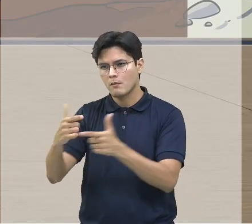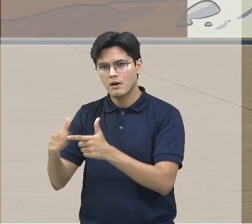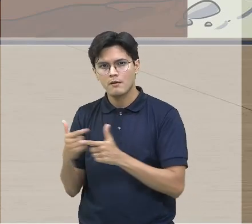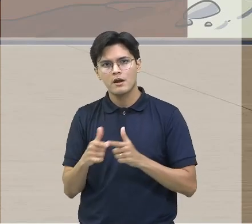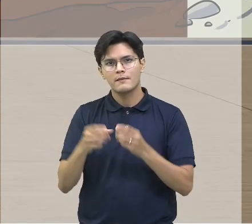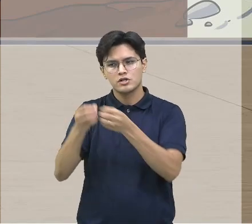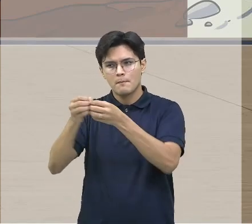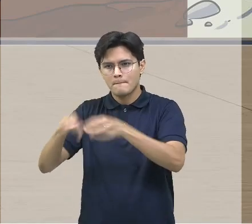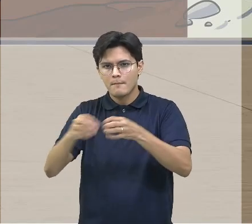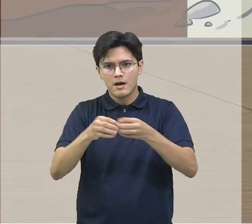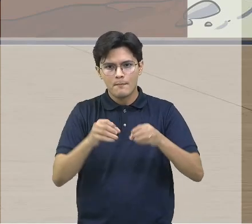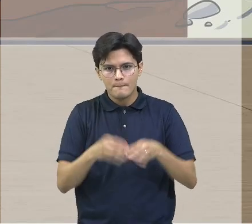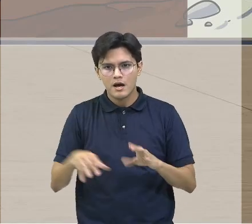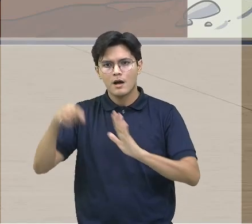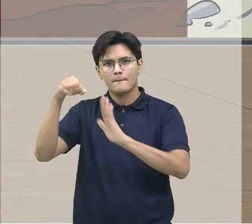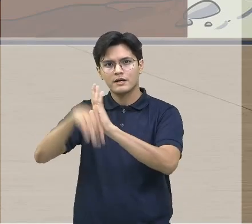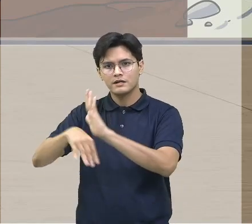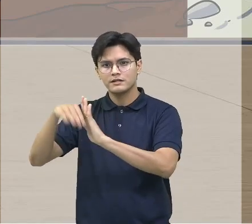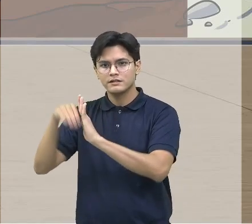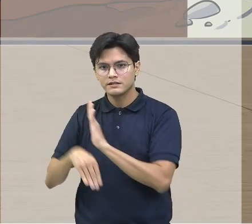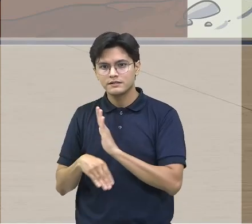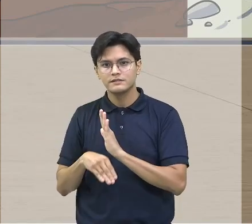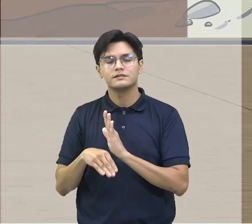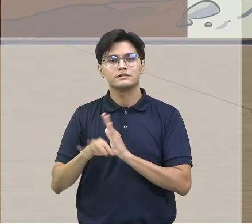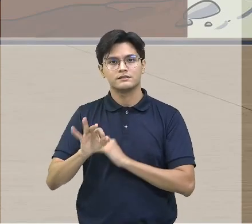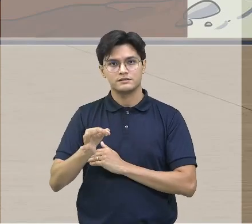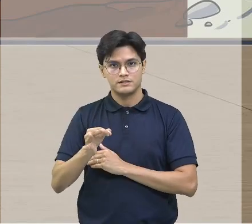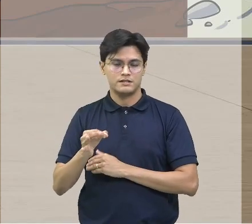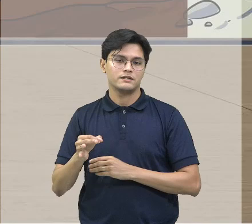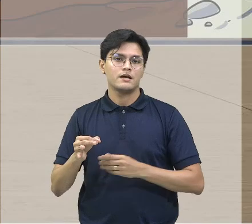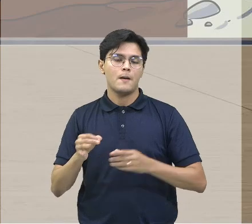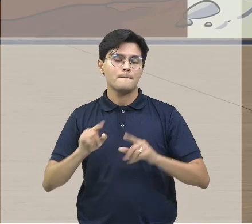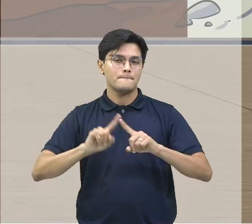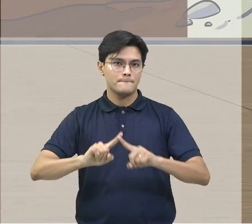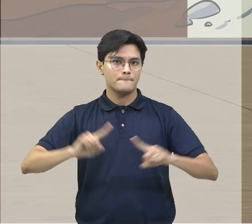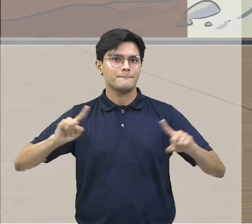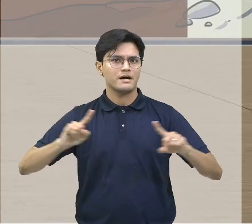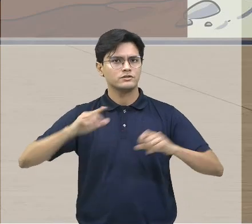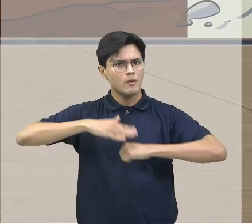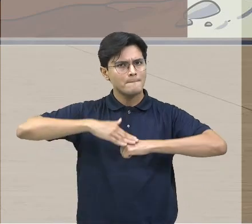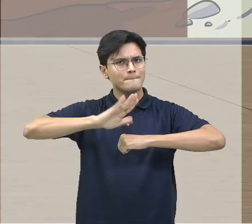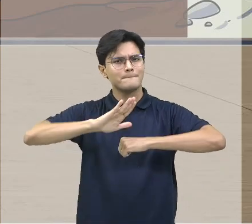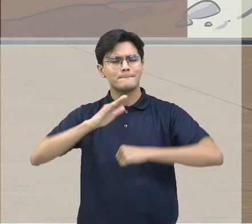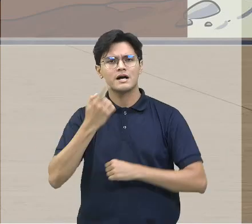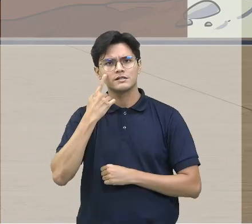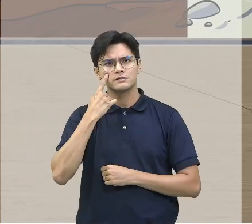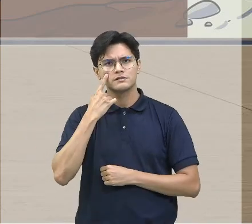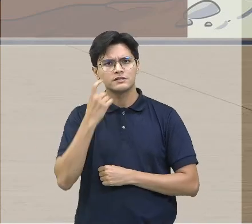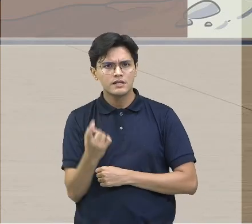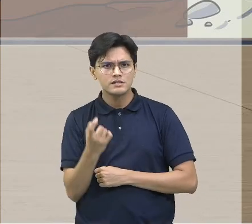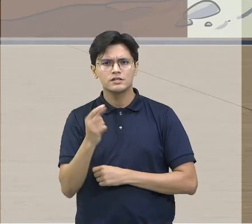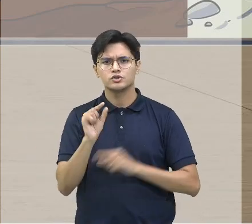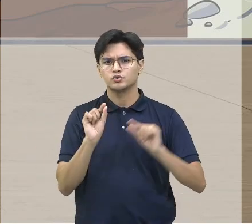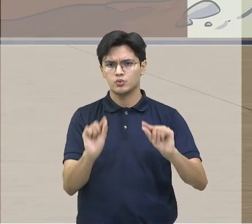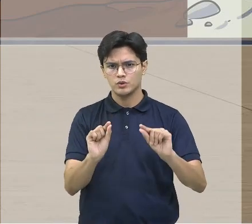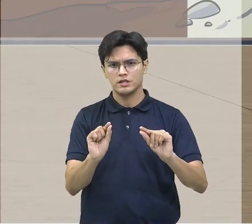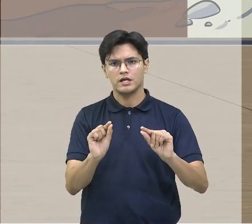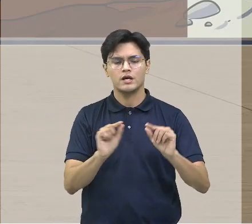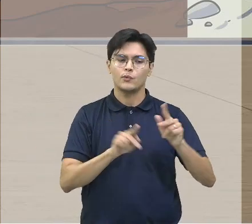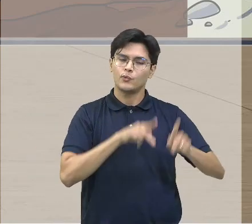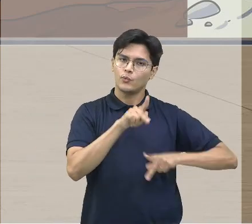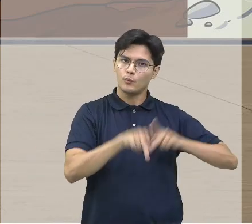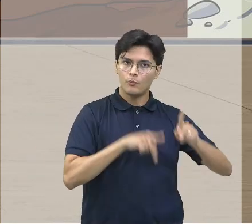mais interessante e mais propício da gente falar nesse momento aqui é justamente, né, os povos bárbaros que